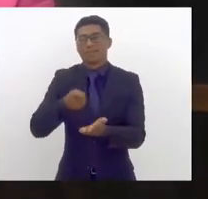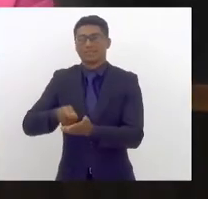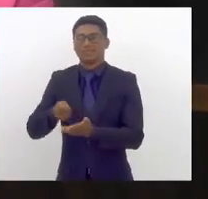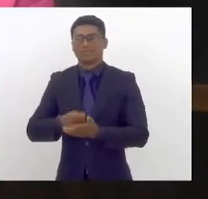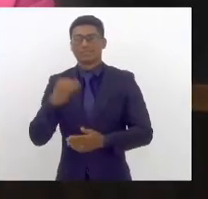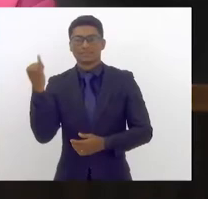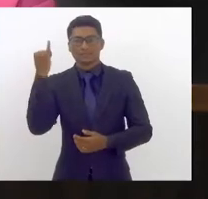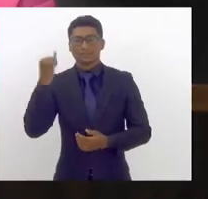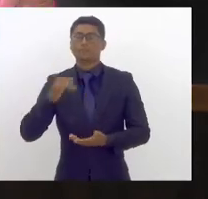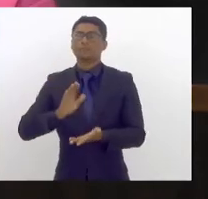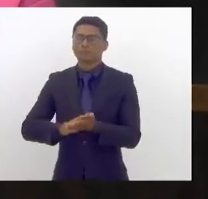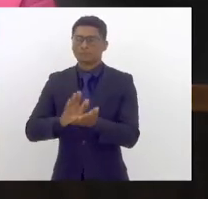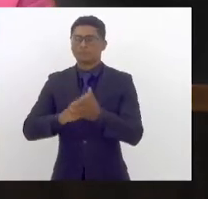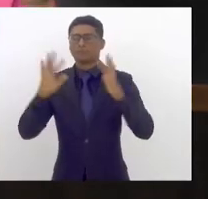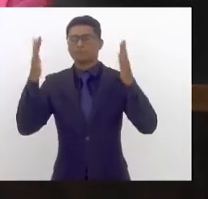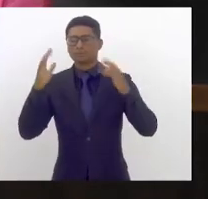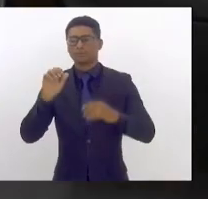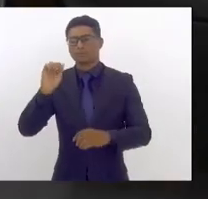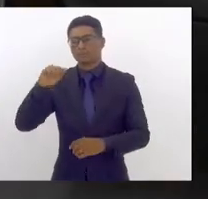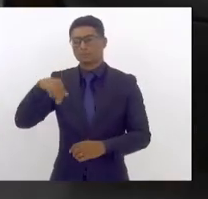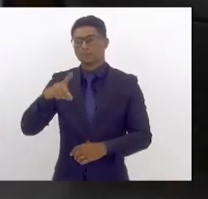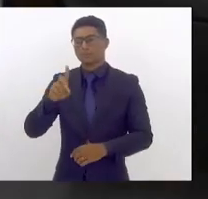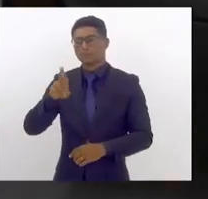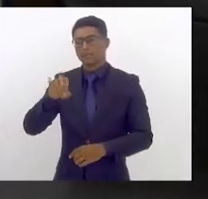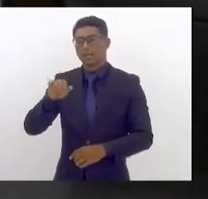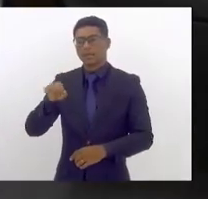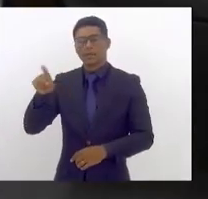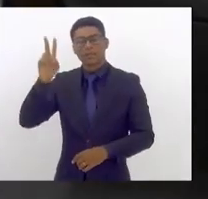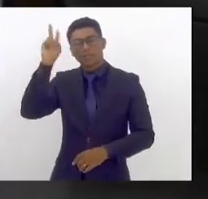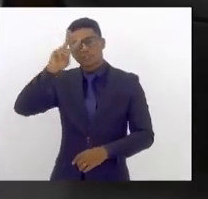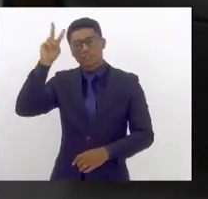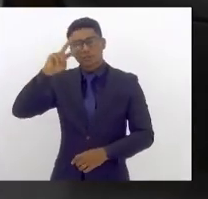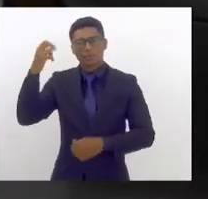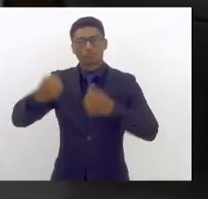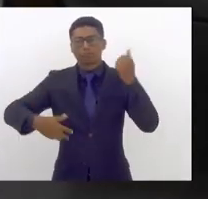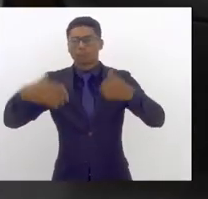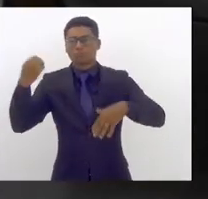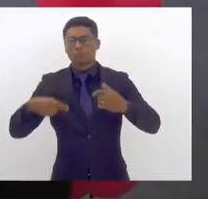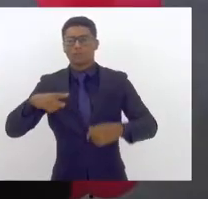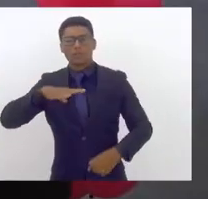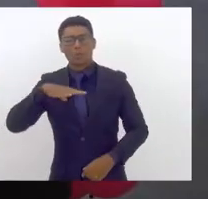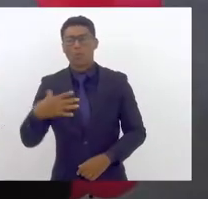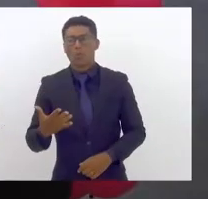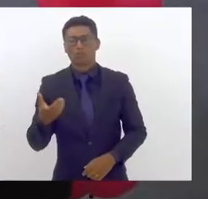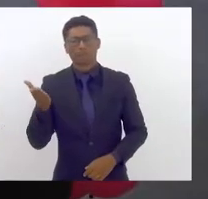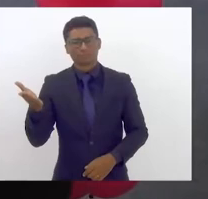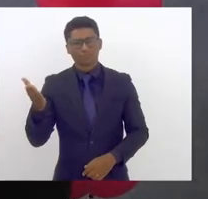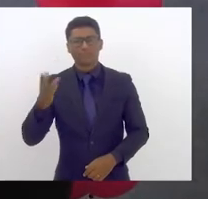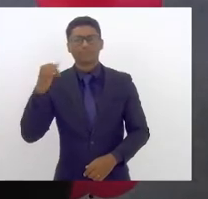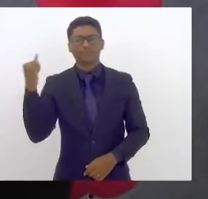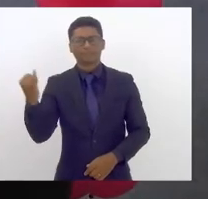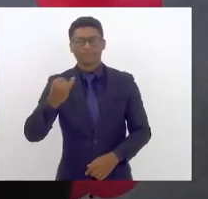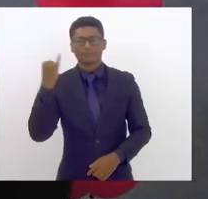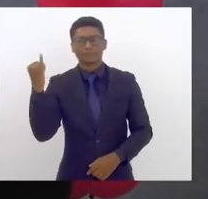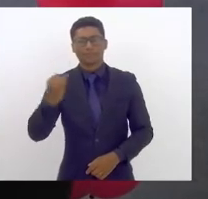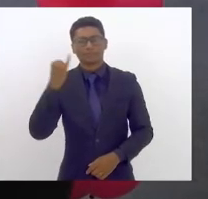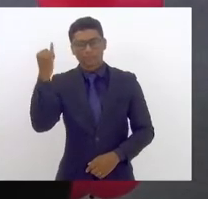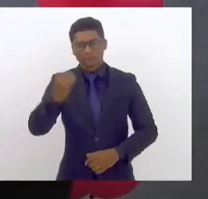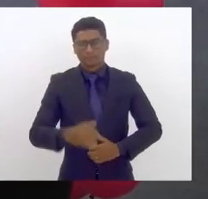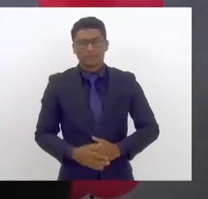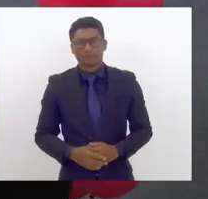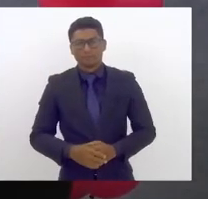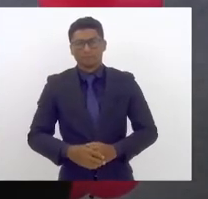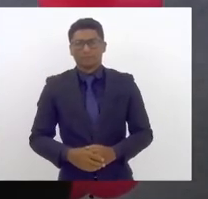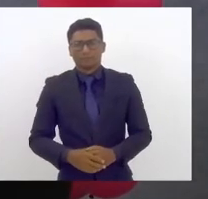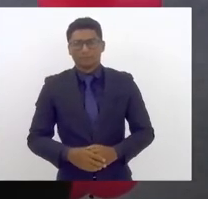parabenizar André que é usuária que veio aqui contou o seu depoimento muito corajoso é importante André é quando